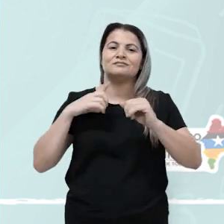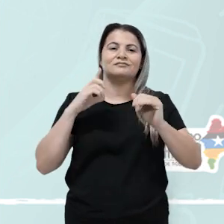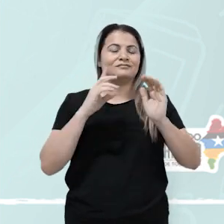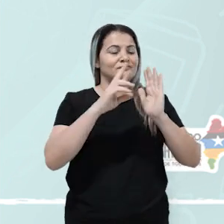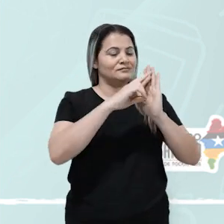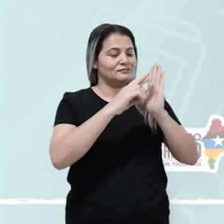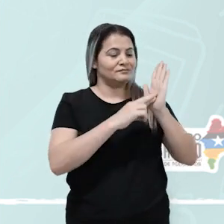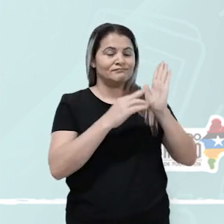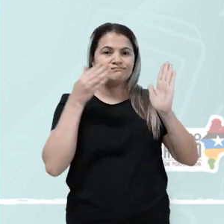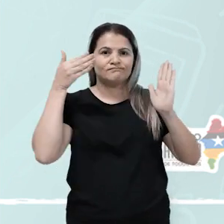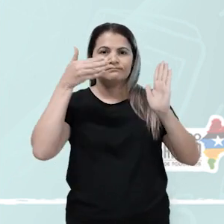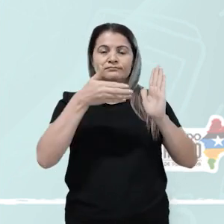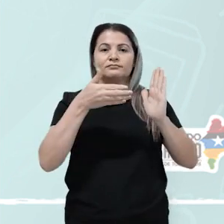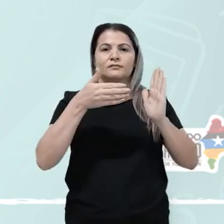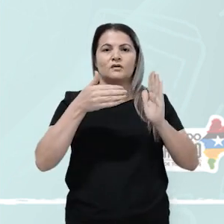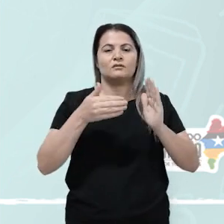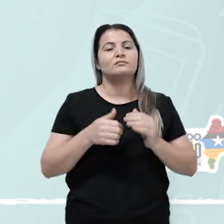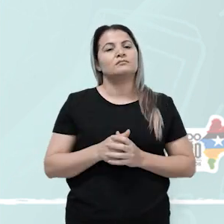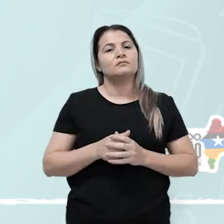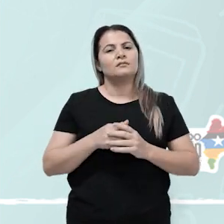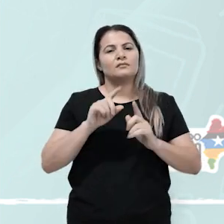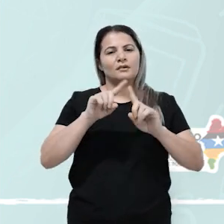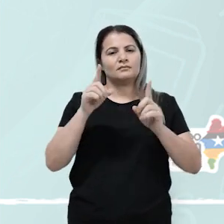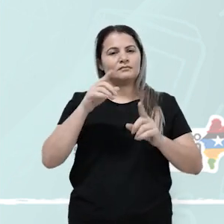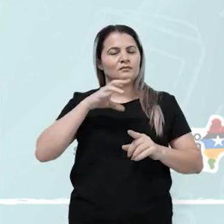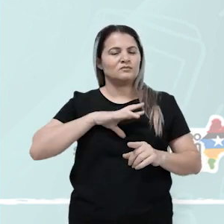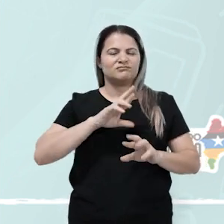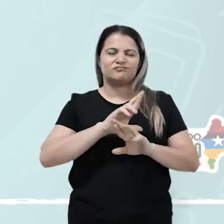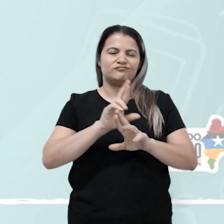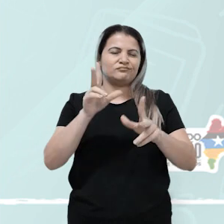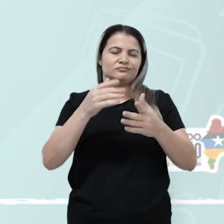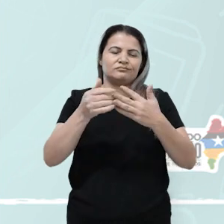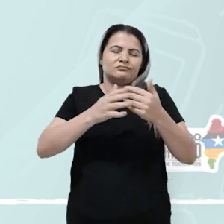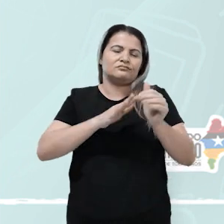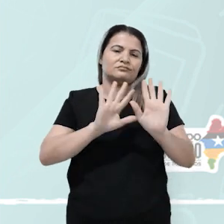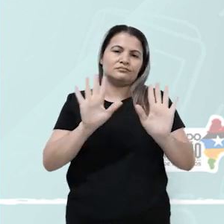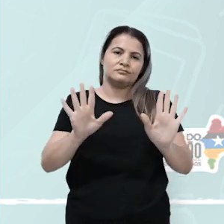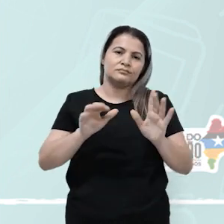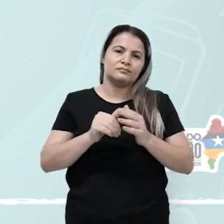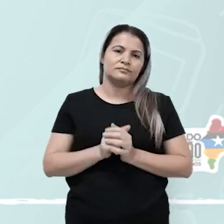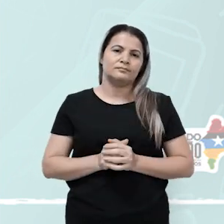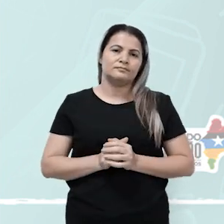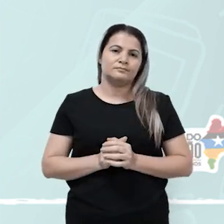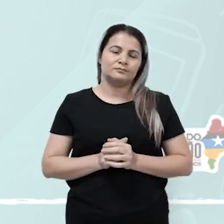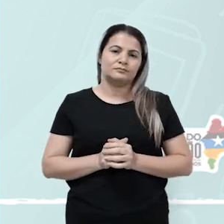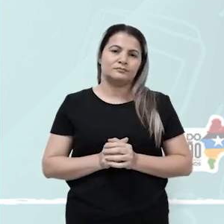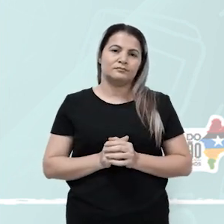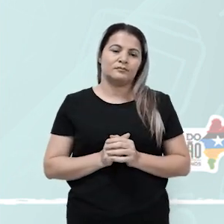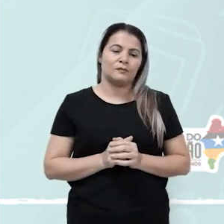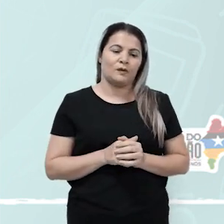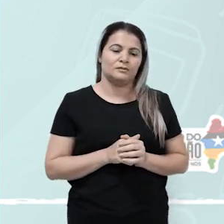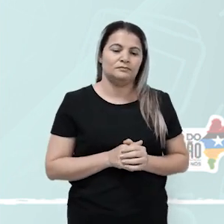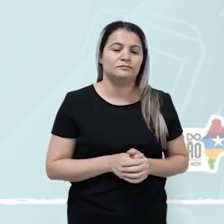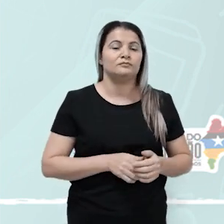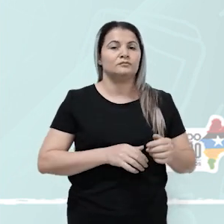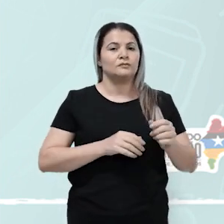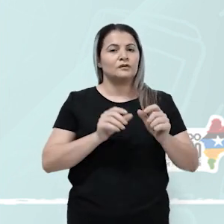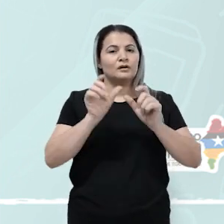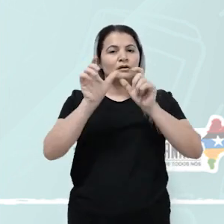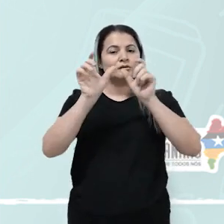específica, a posição deles. Em português, não, a gente usa sem nenhum tipo de padrão. Adjectives suffix,